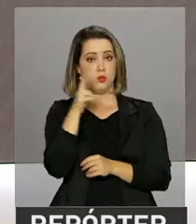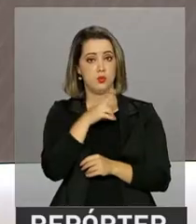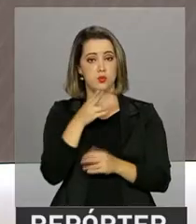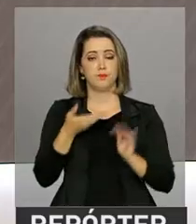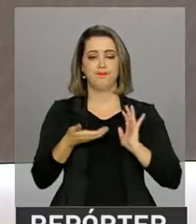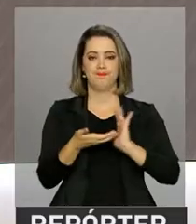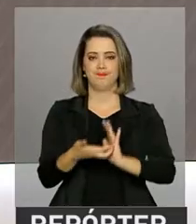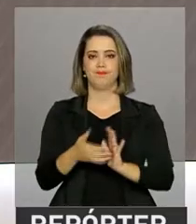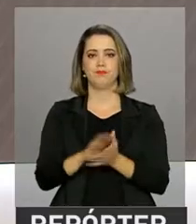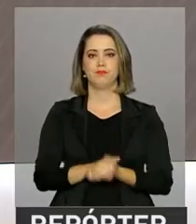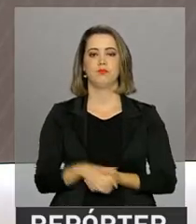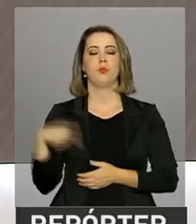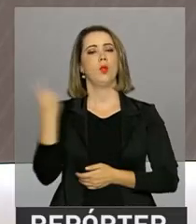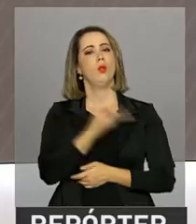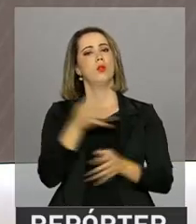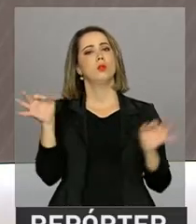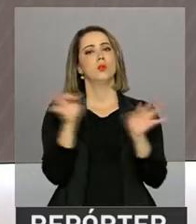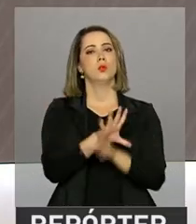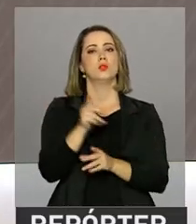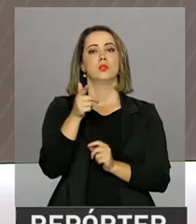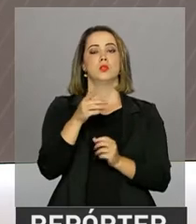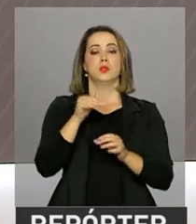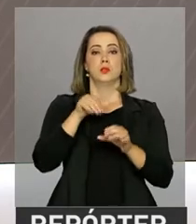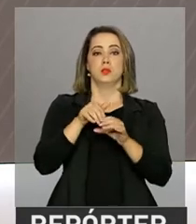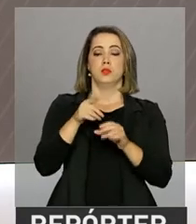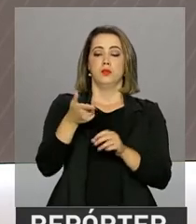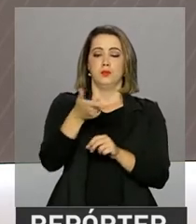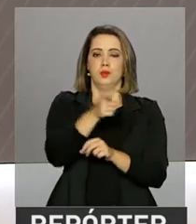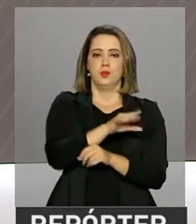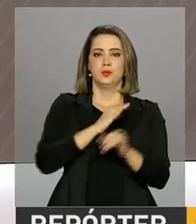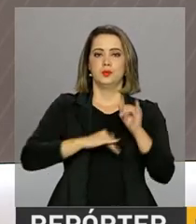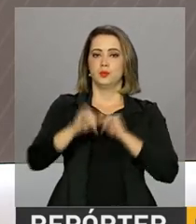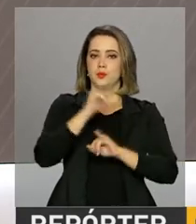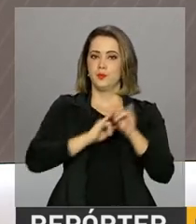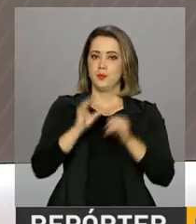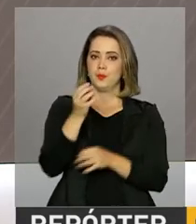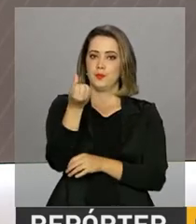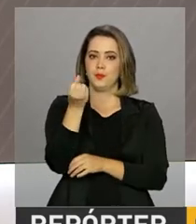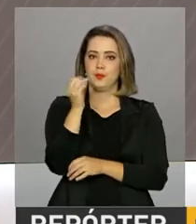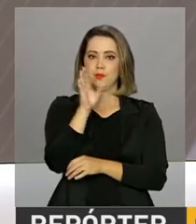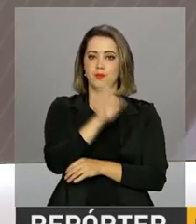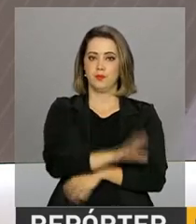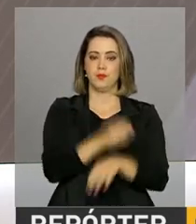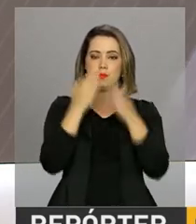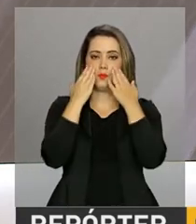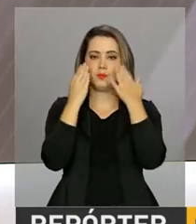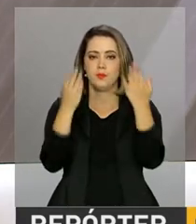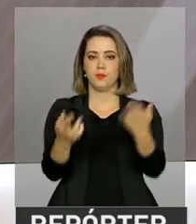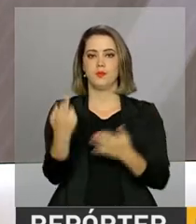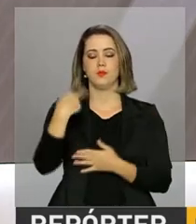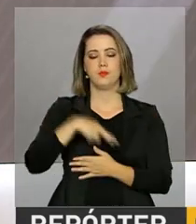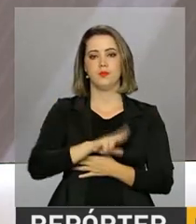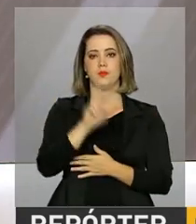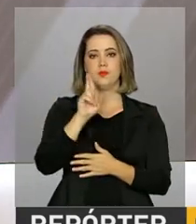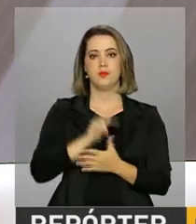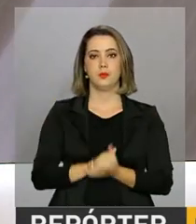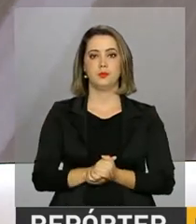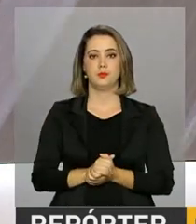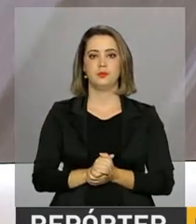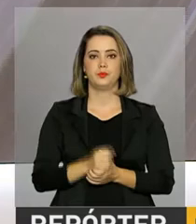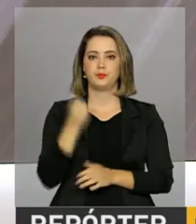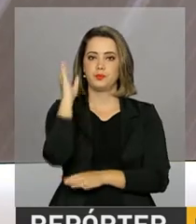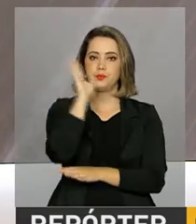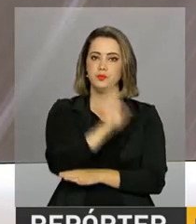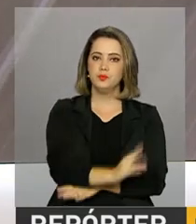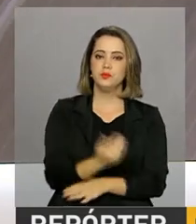nós ficamos por aqui voltamos a qualquer momento com outras informações ou às seis da tarde na próxima edição do repórter nbr